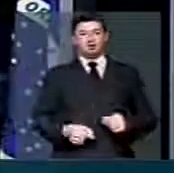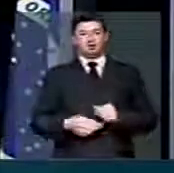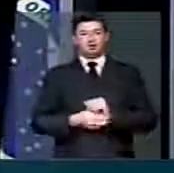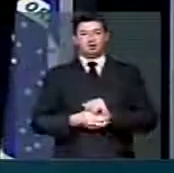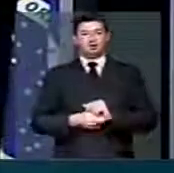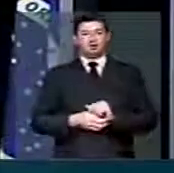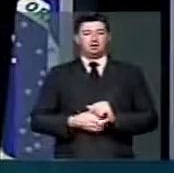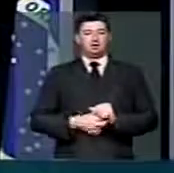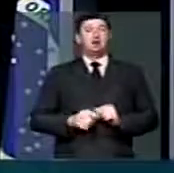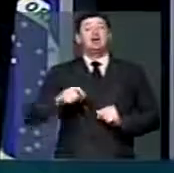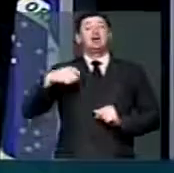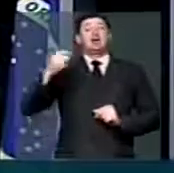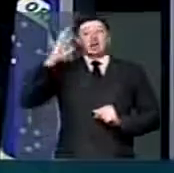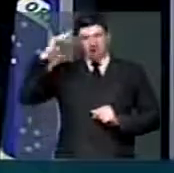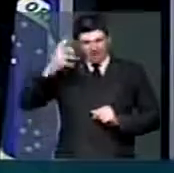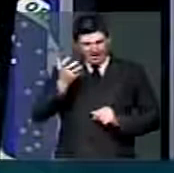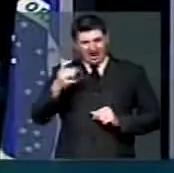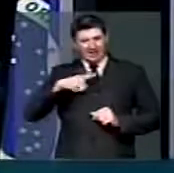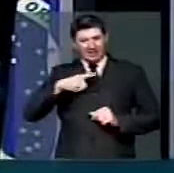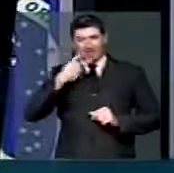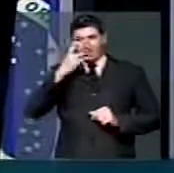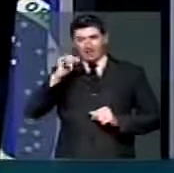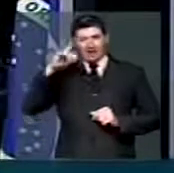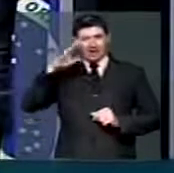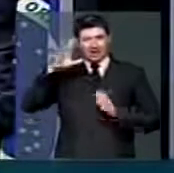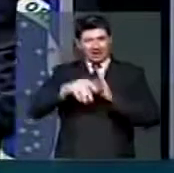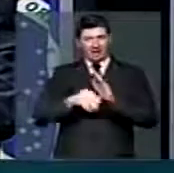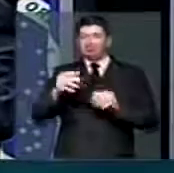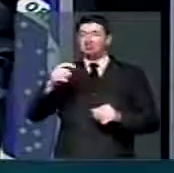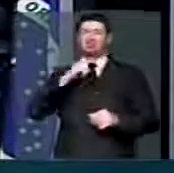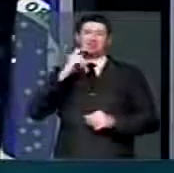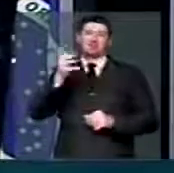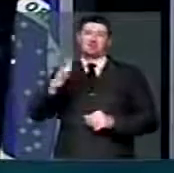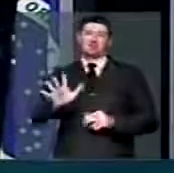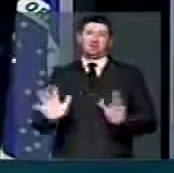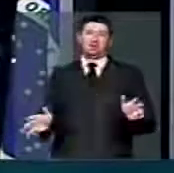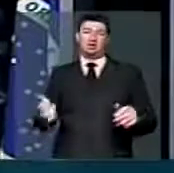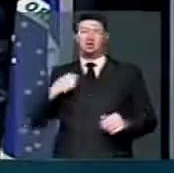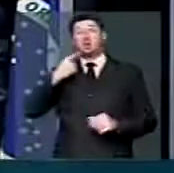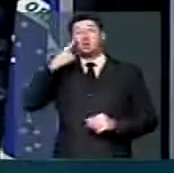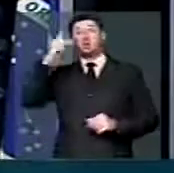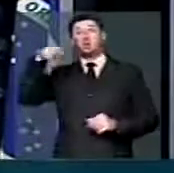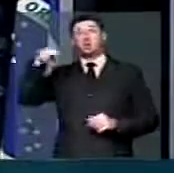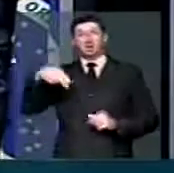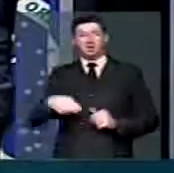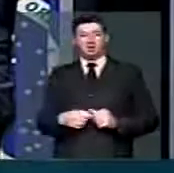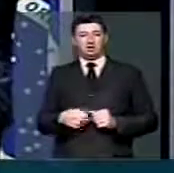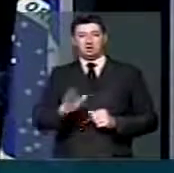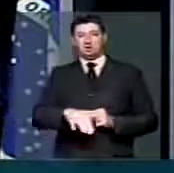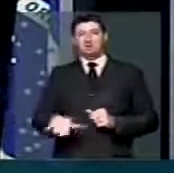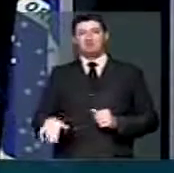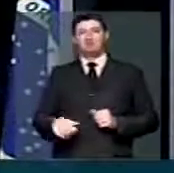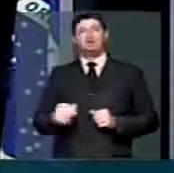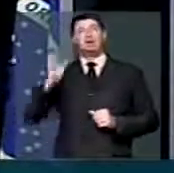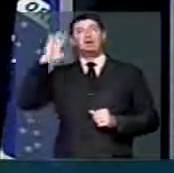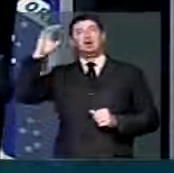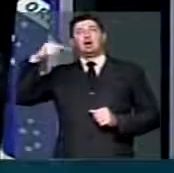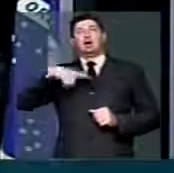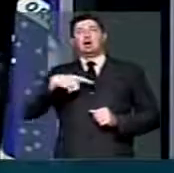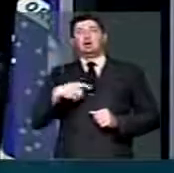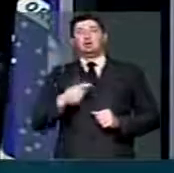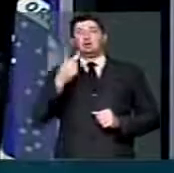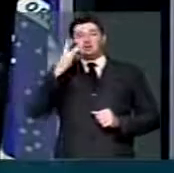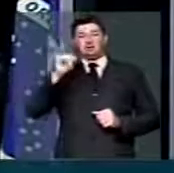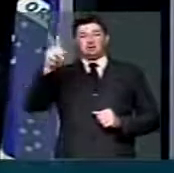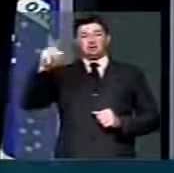Eu acho que ninguém sonha ter um pai ladrão. Eu acho que eu nunca vi dizer que uma criança sonhou em ter um